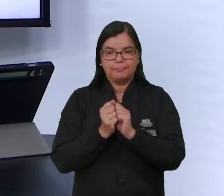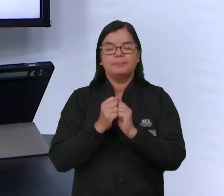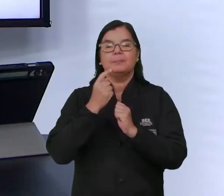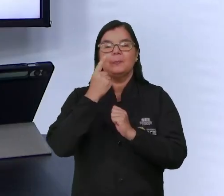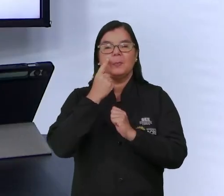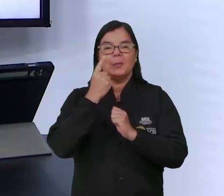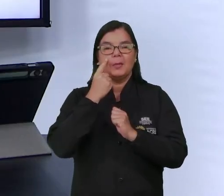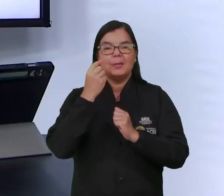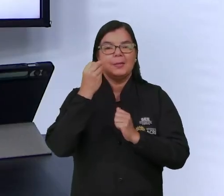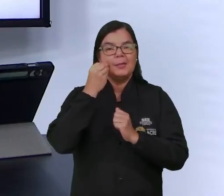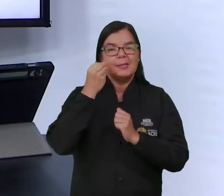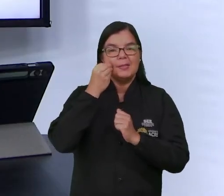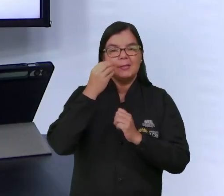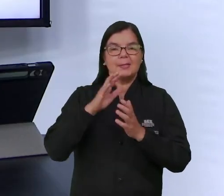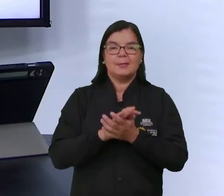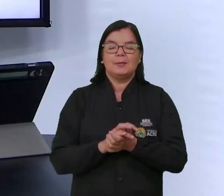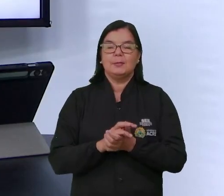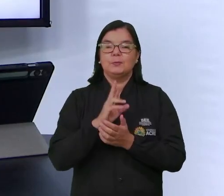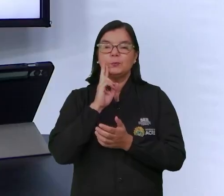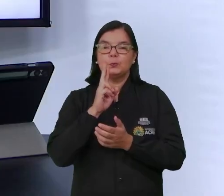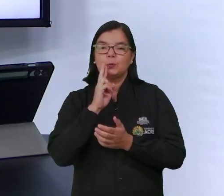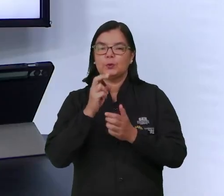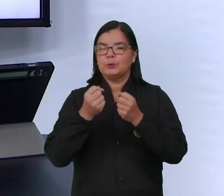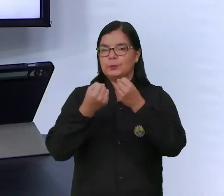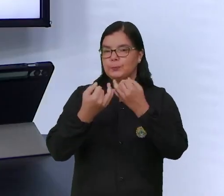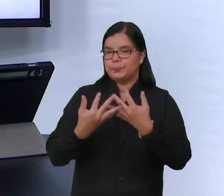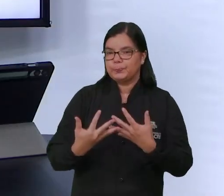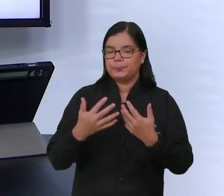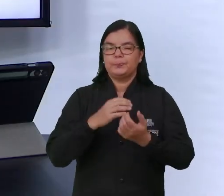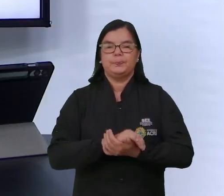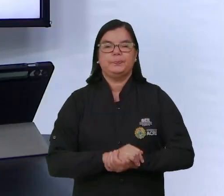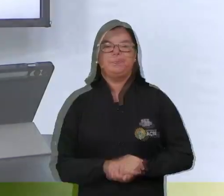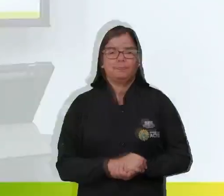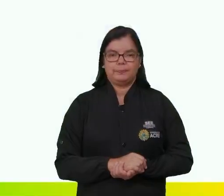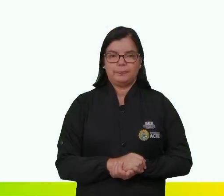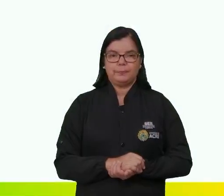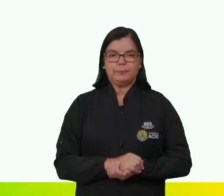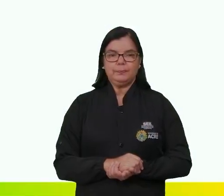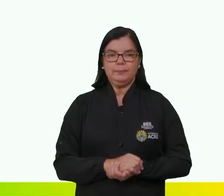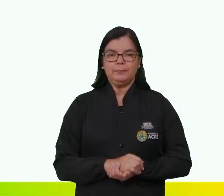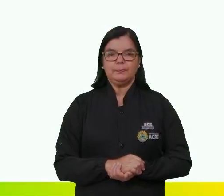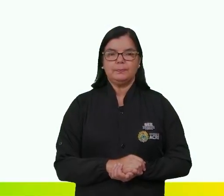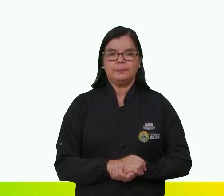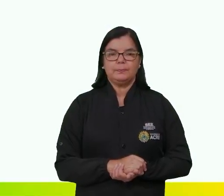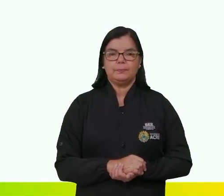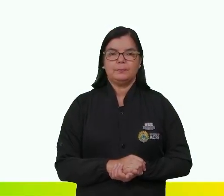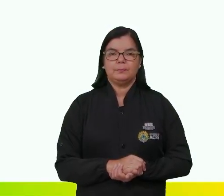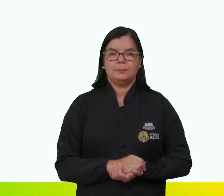aplicar isso em resolução de problema. Vamos lá.